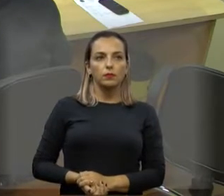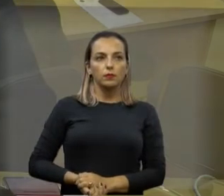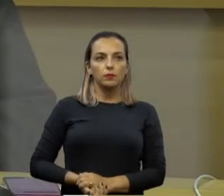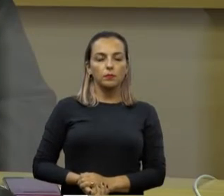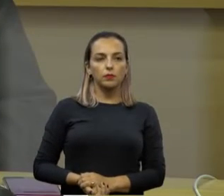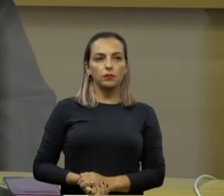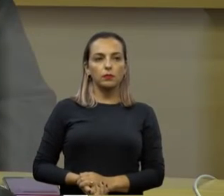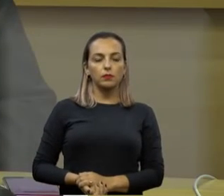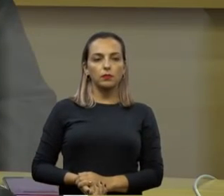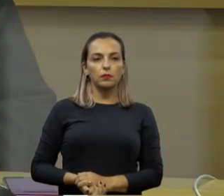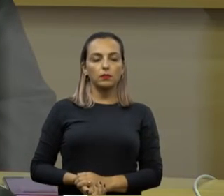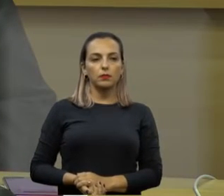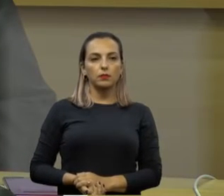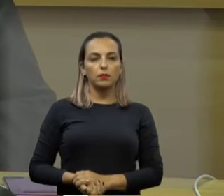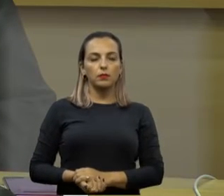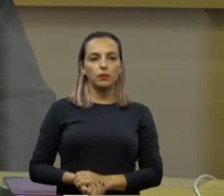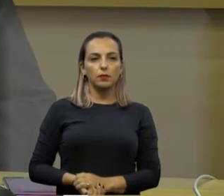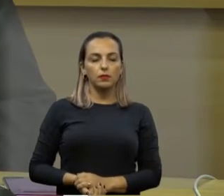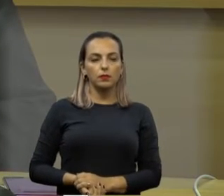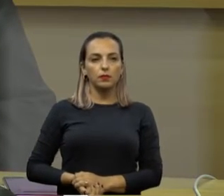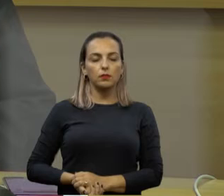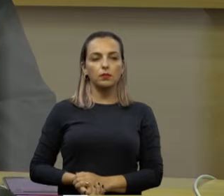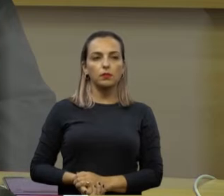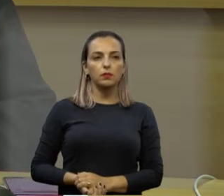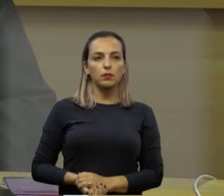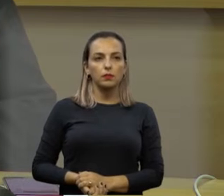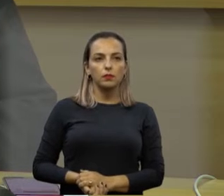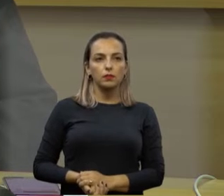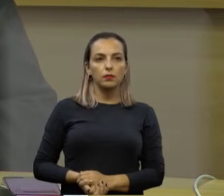vou voltar nele aqui oradores